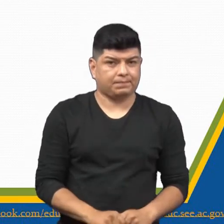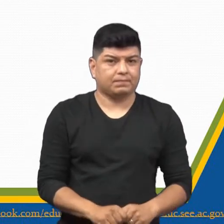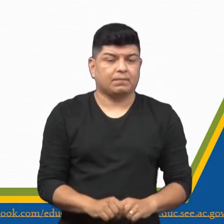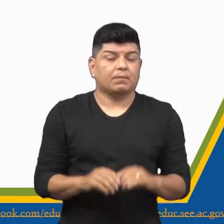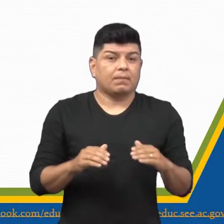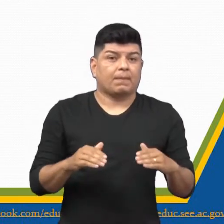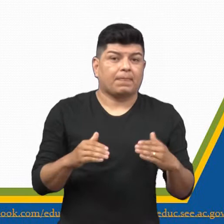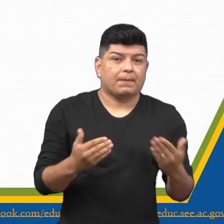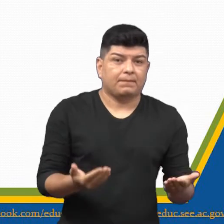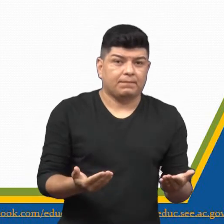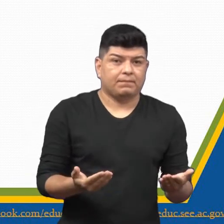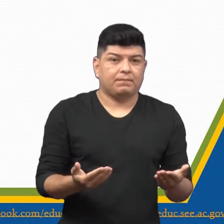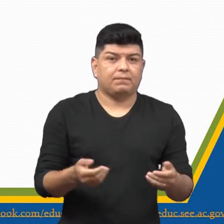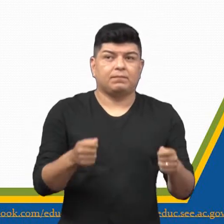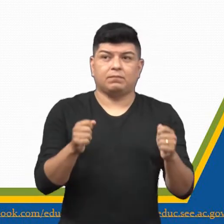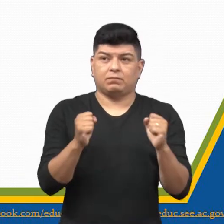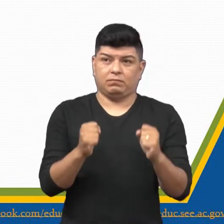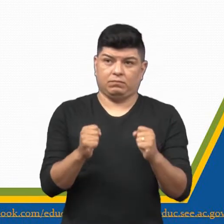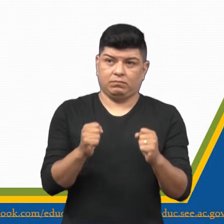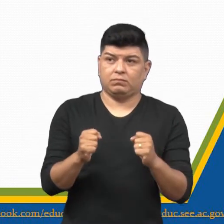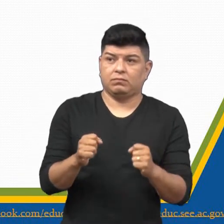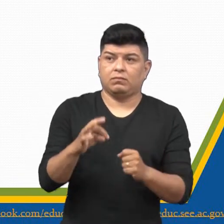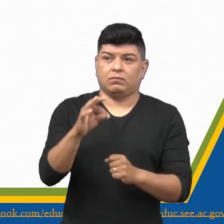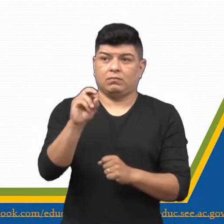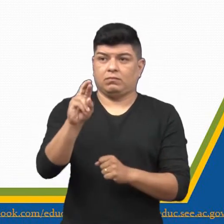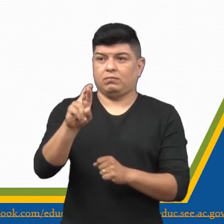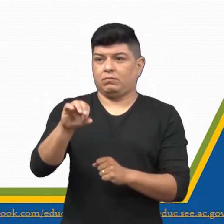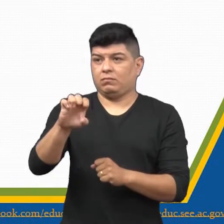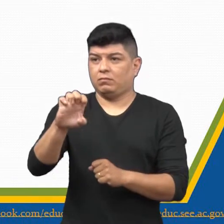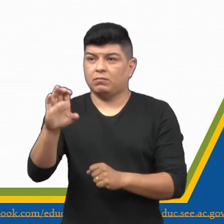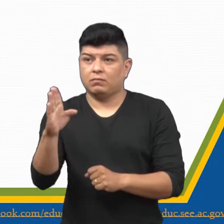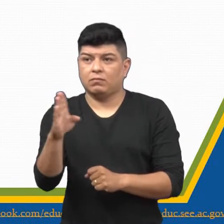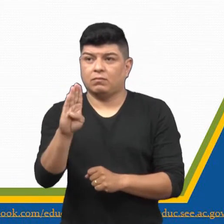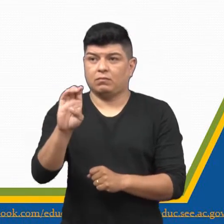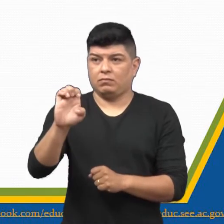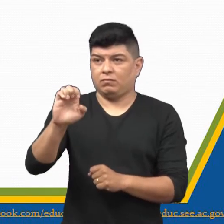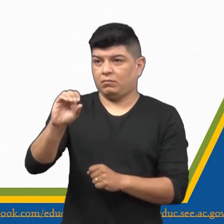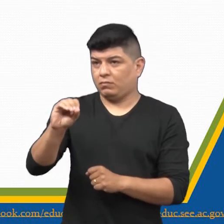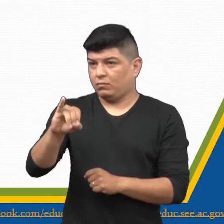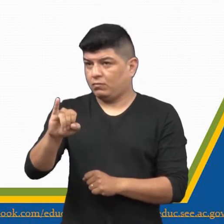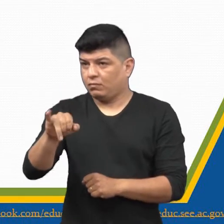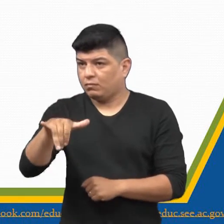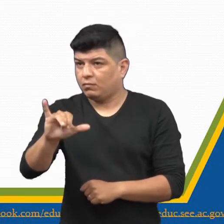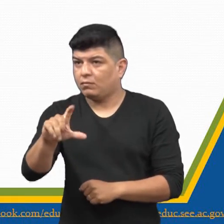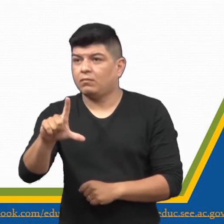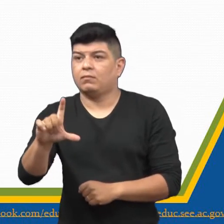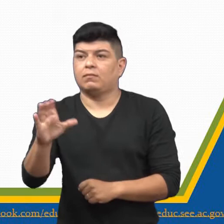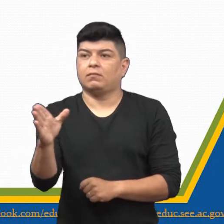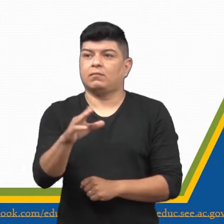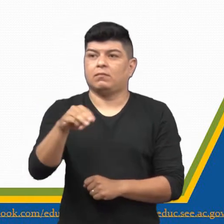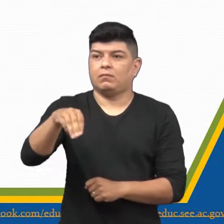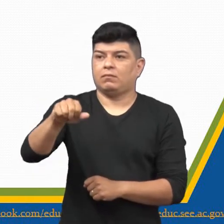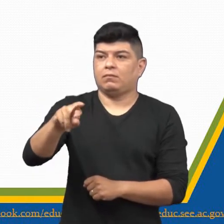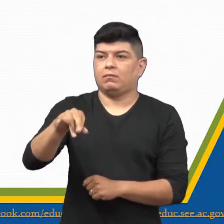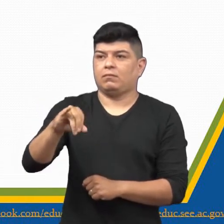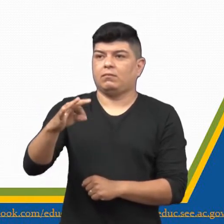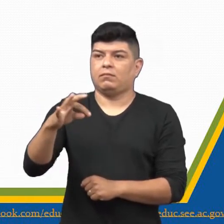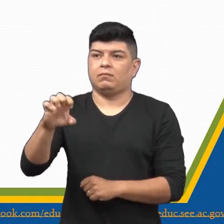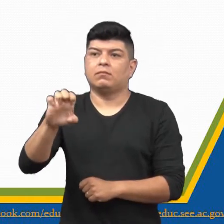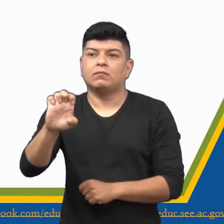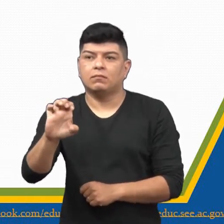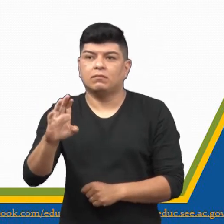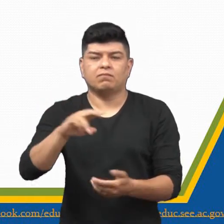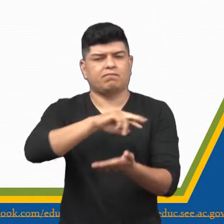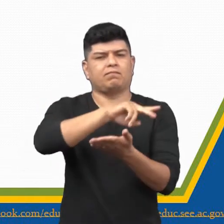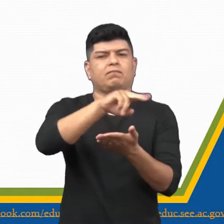Dentre eles, podemos citar Torricelli, Robert Boyle, Mariotti, Guericke, dentre